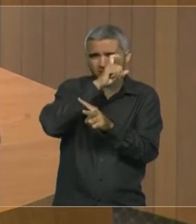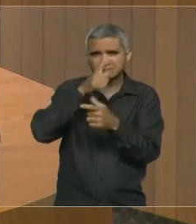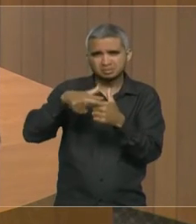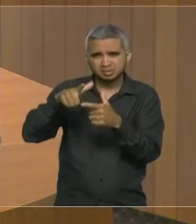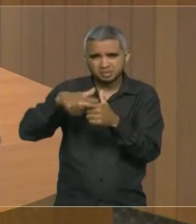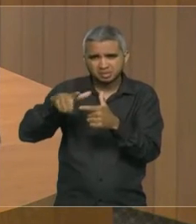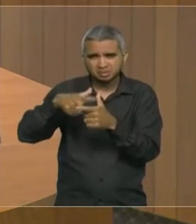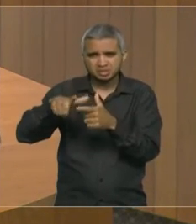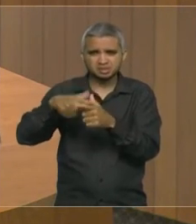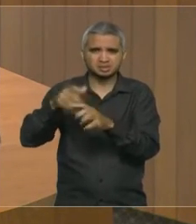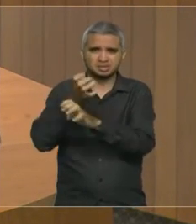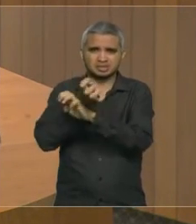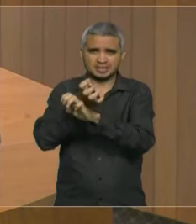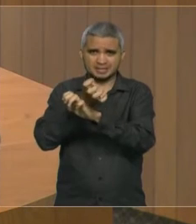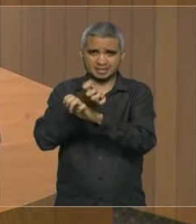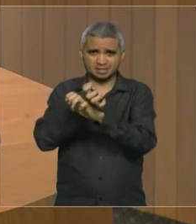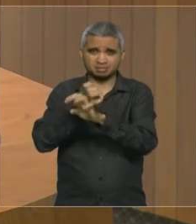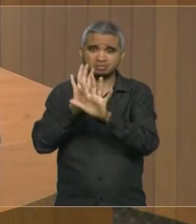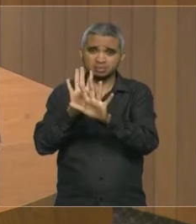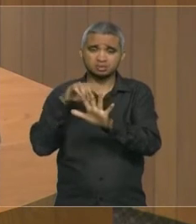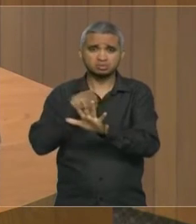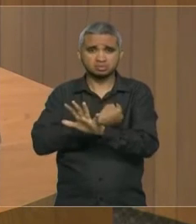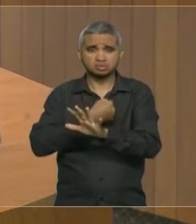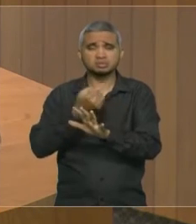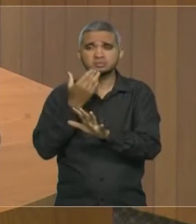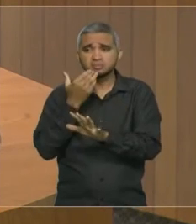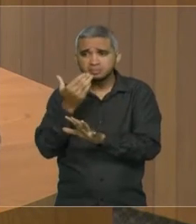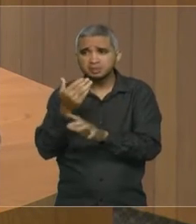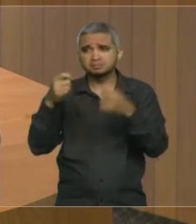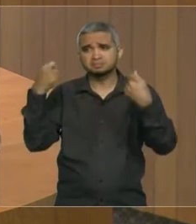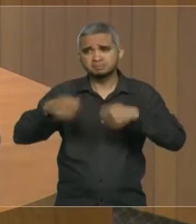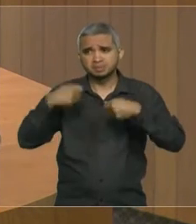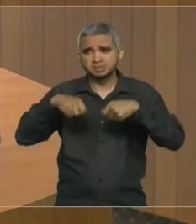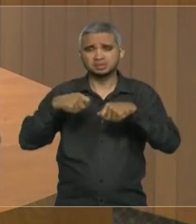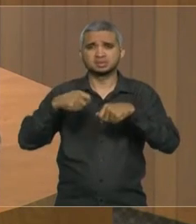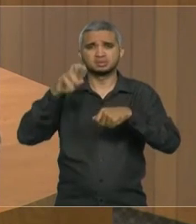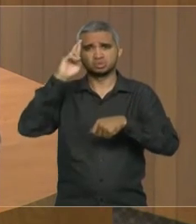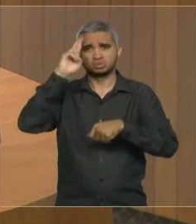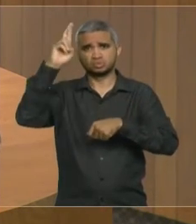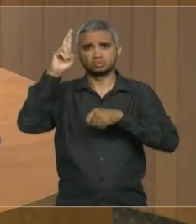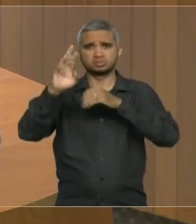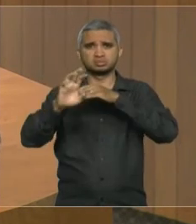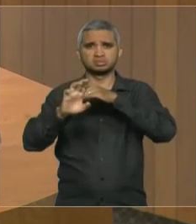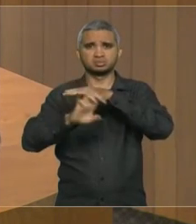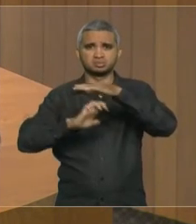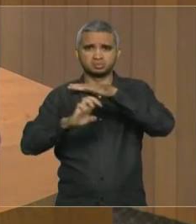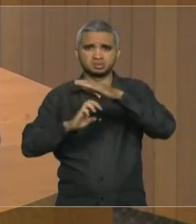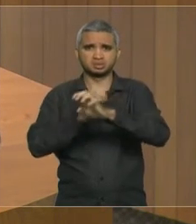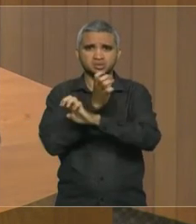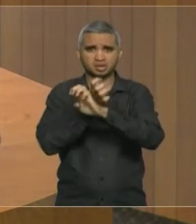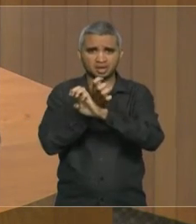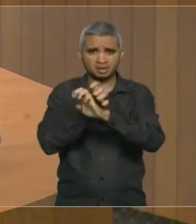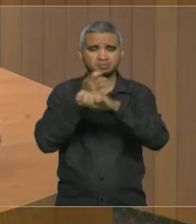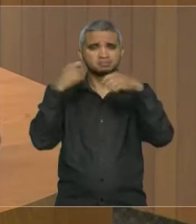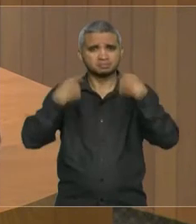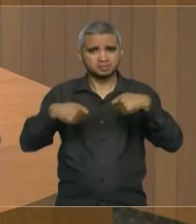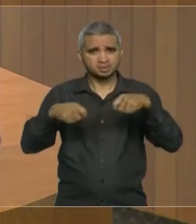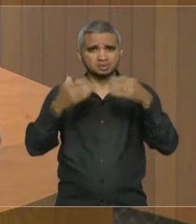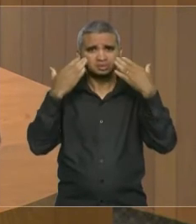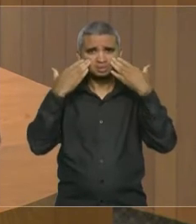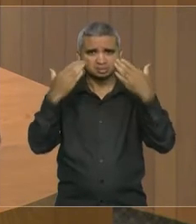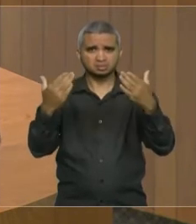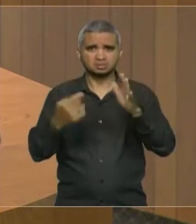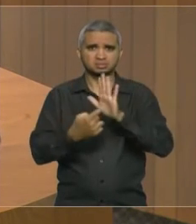solicitamos transparência por parte da gestão da CAEMA. E solicitamos a relação de todos os carros comissionados da CAEMA com